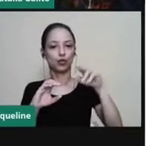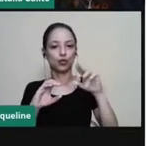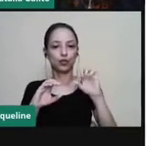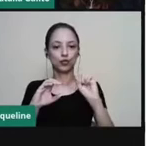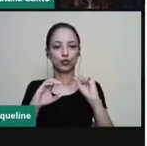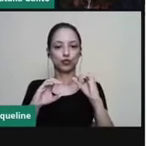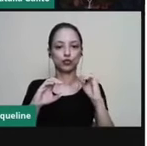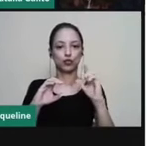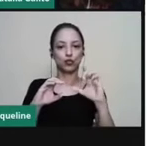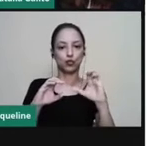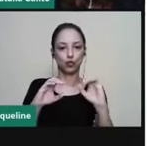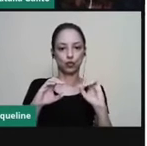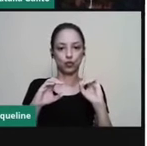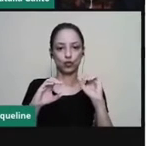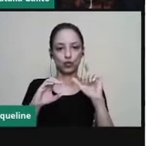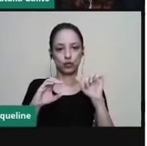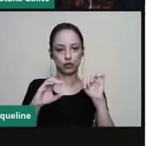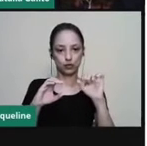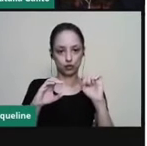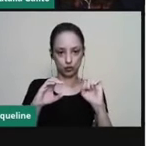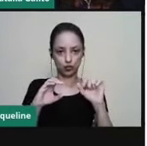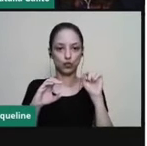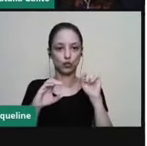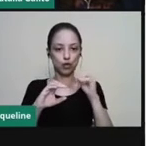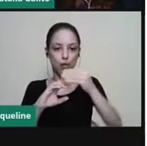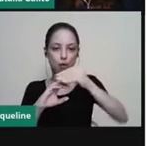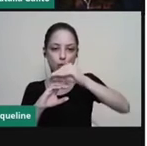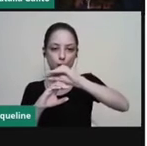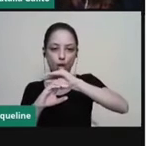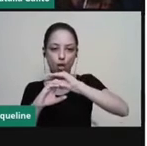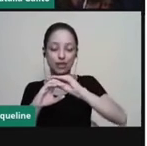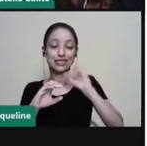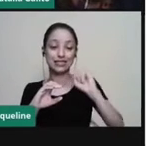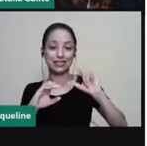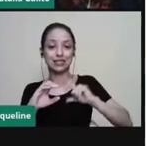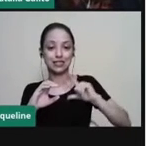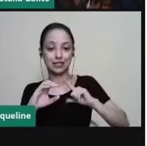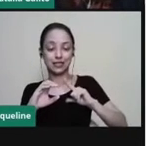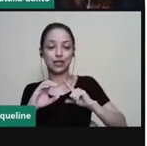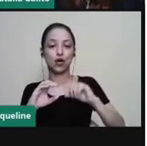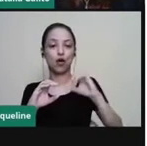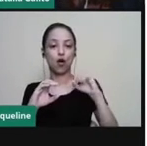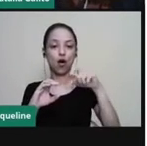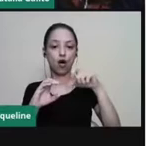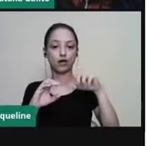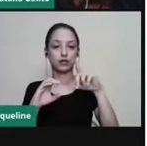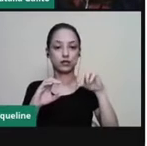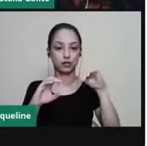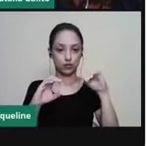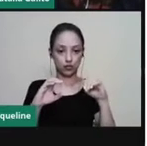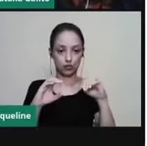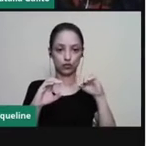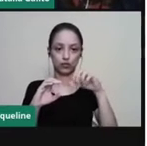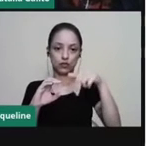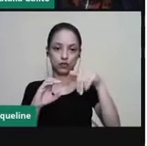pelo próprio óxido nítrico. Então, se o óxido nítrico está presente, ou seja, produzido em